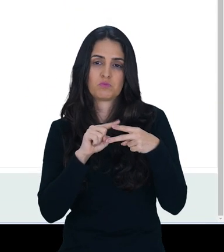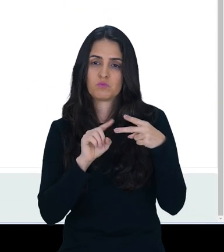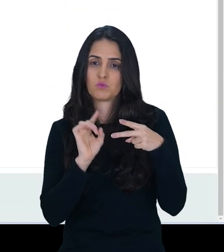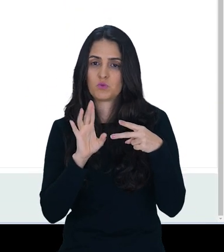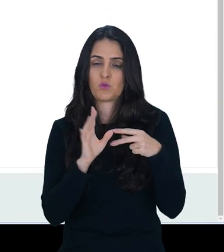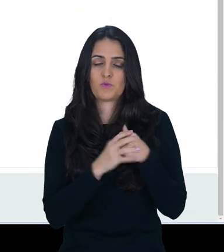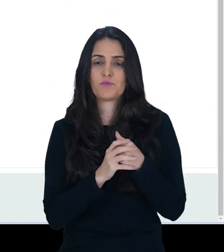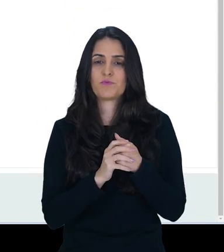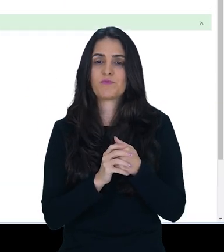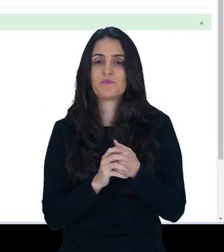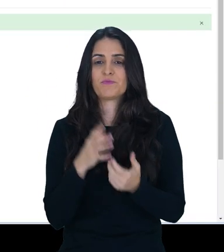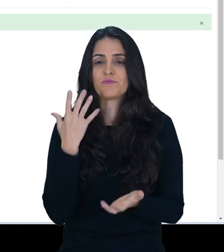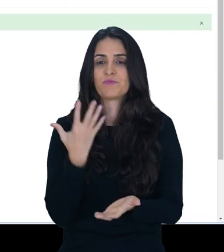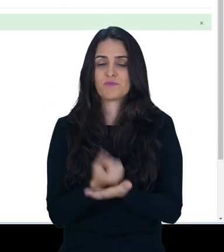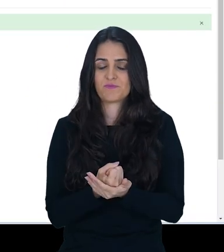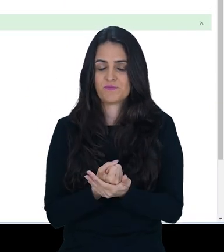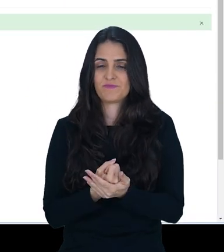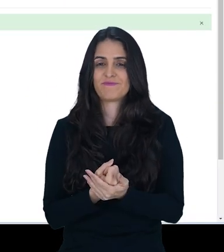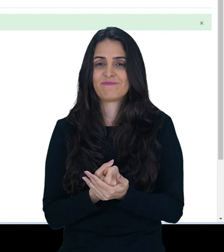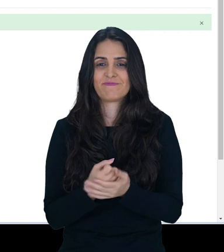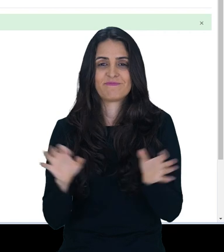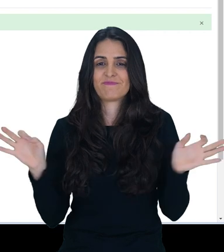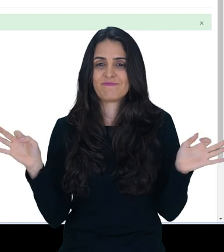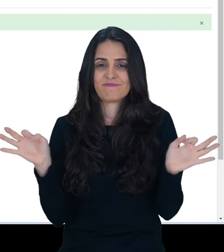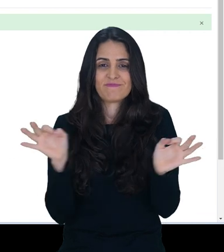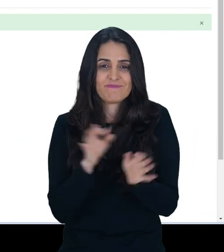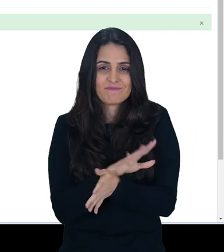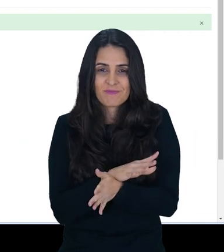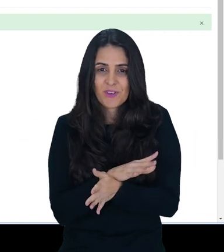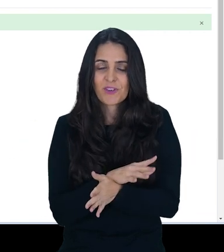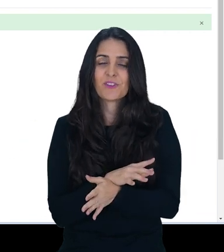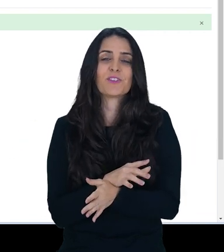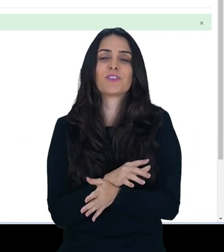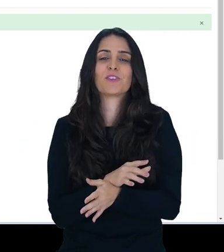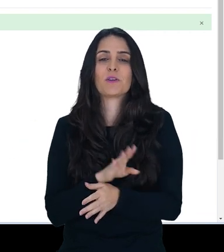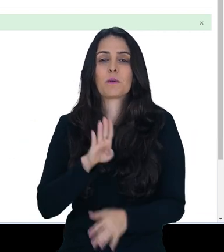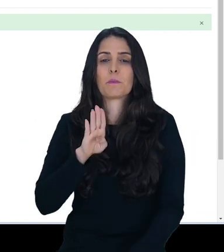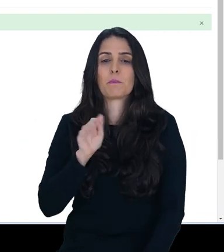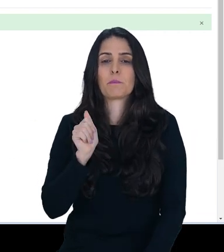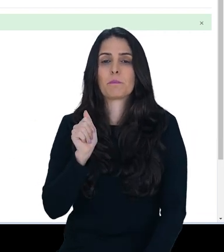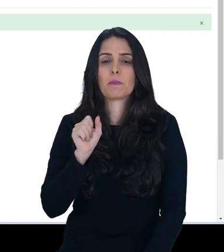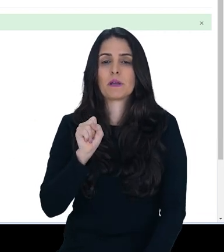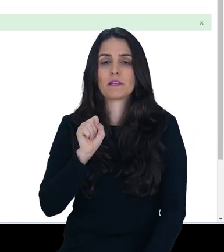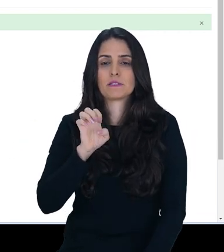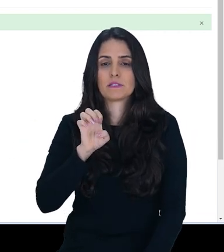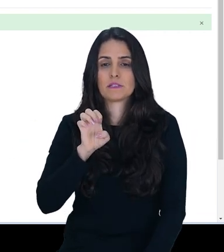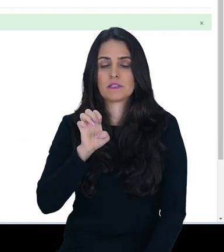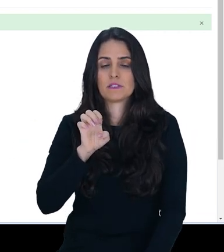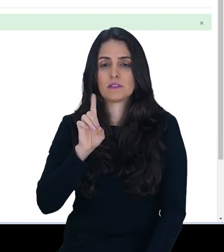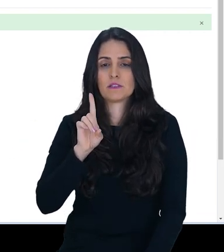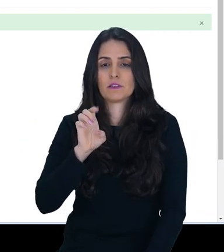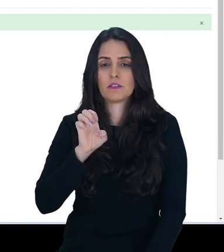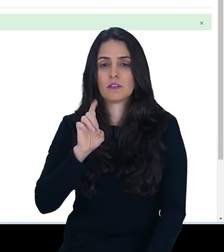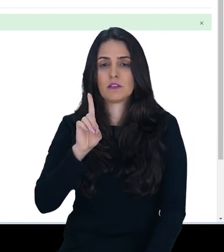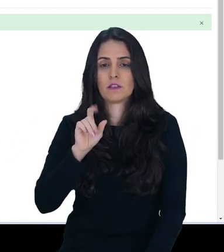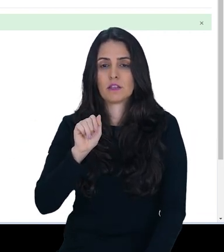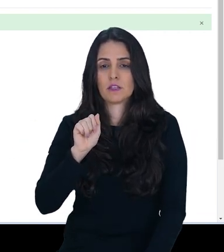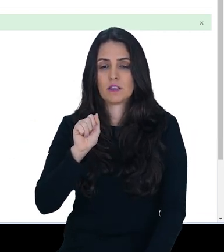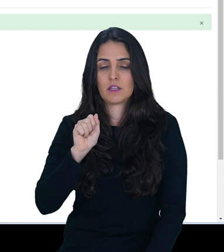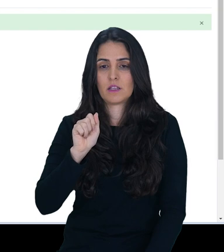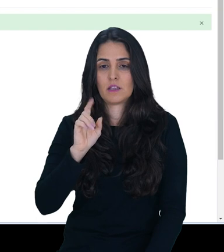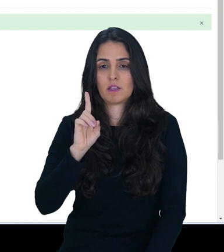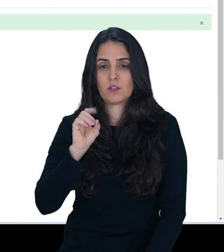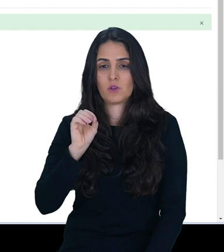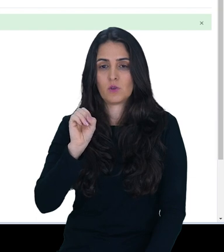Tá bom então gravamos aqui o modelo está pronta a nossa base de dados teste agora